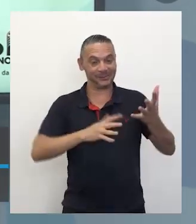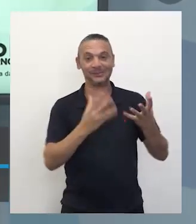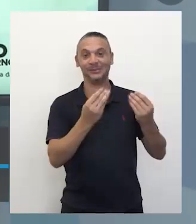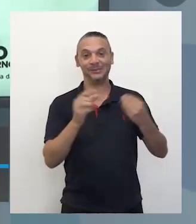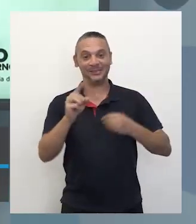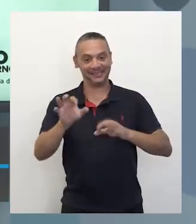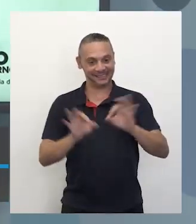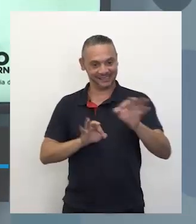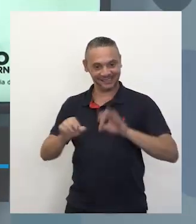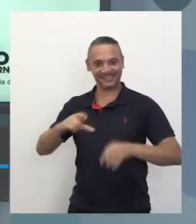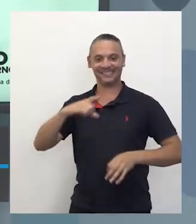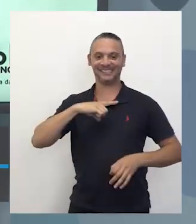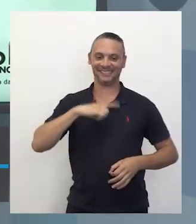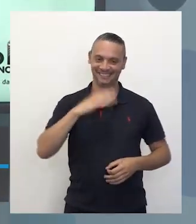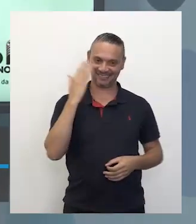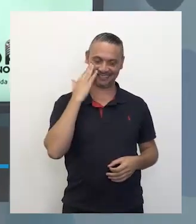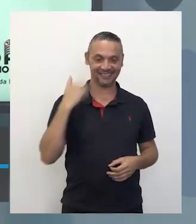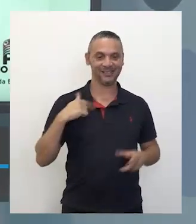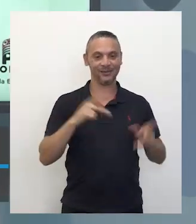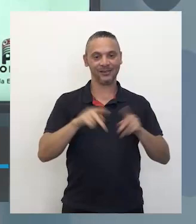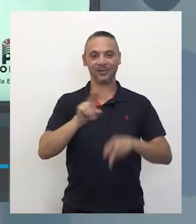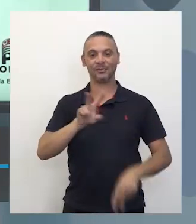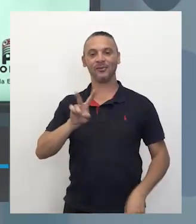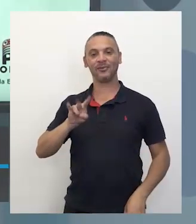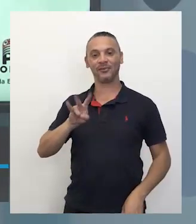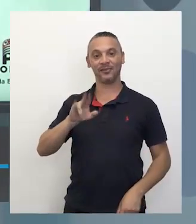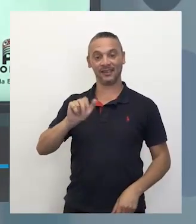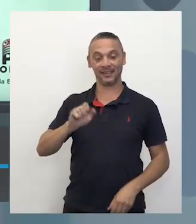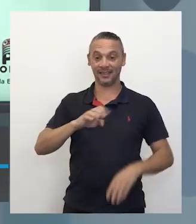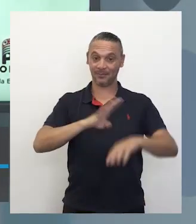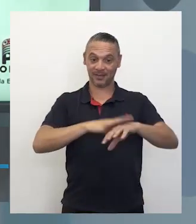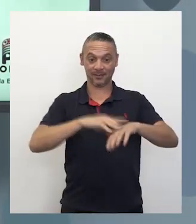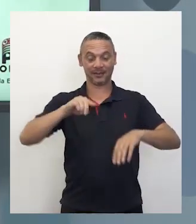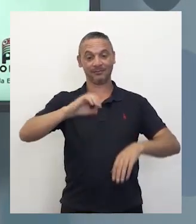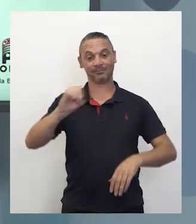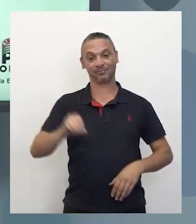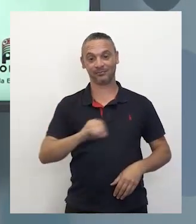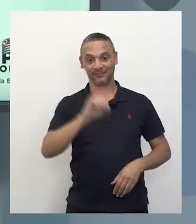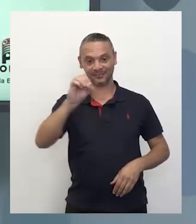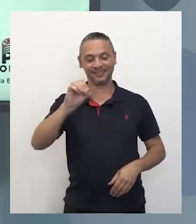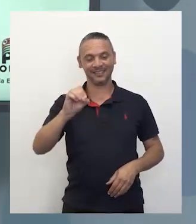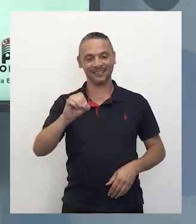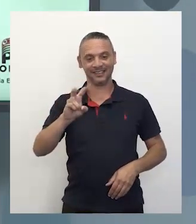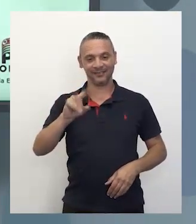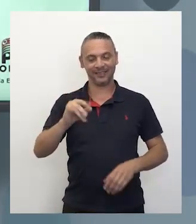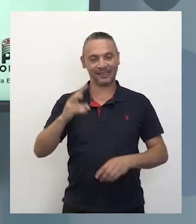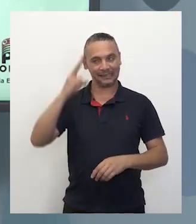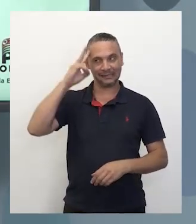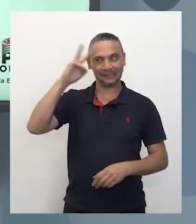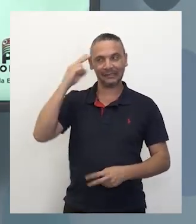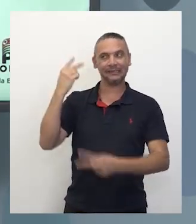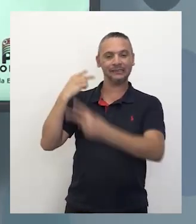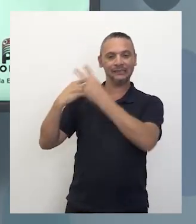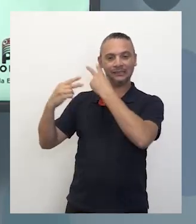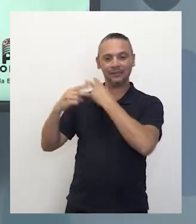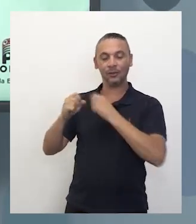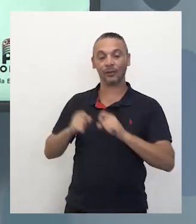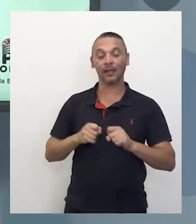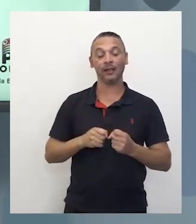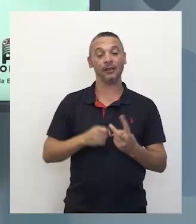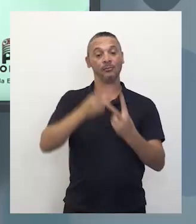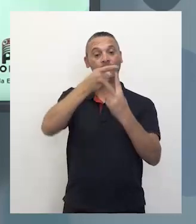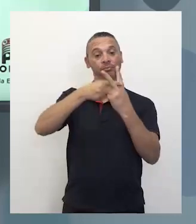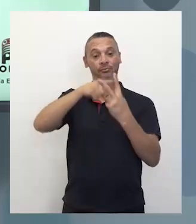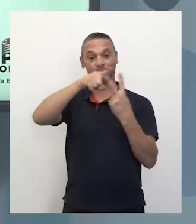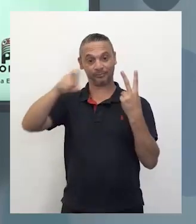já se preparem, tá certo? Eu sou a professora Viviane, de matemática, aqui no Centro de Mídias, e vamos lá fazer uma retomada hoje sobre as radiciações. Vamos